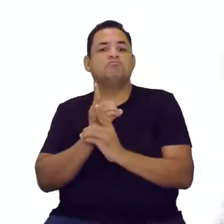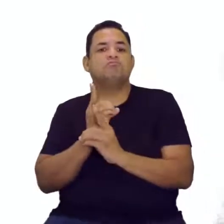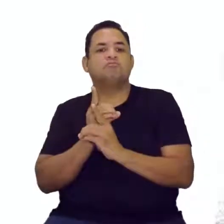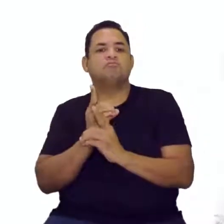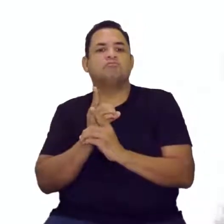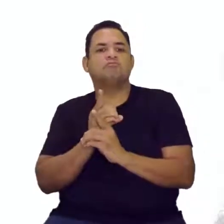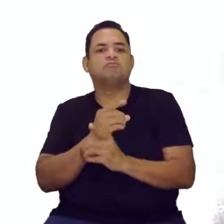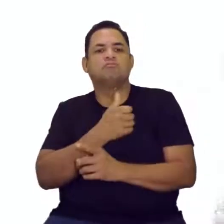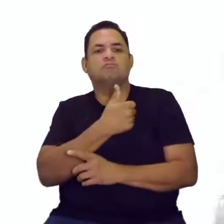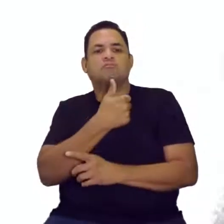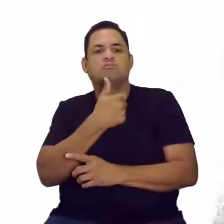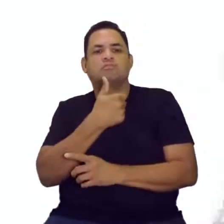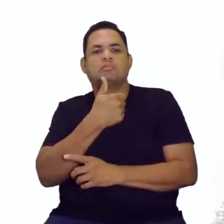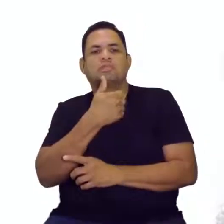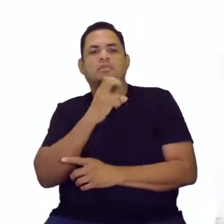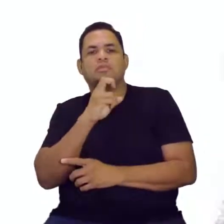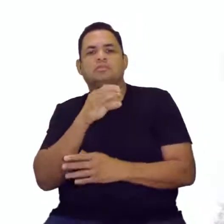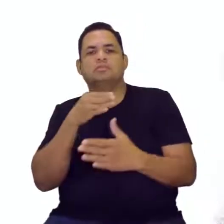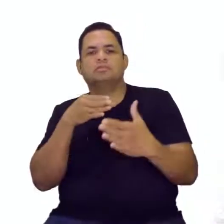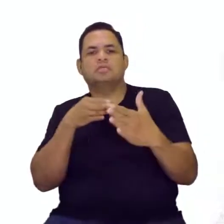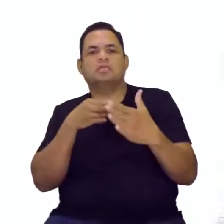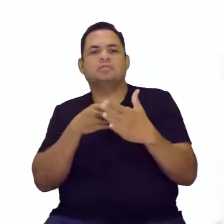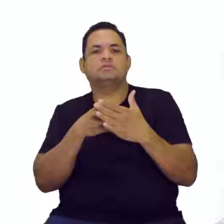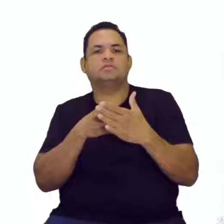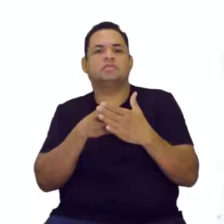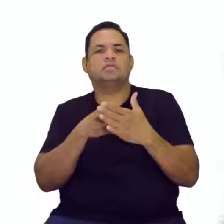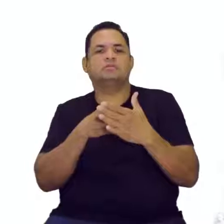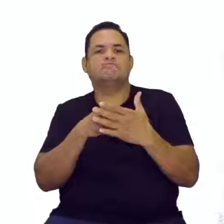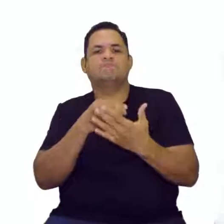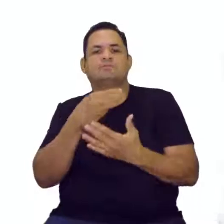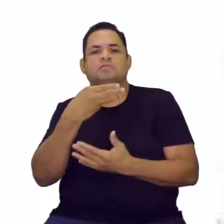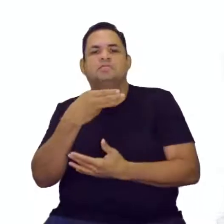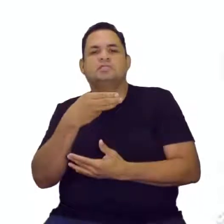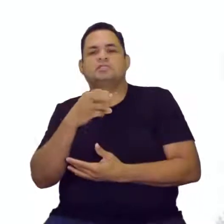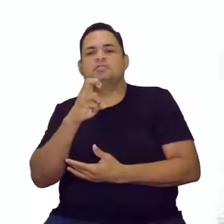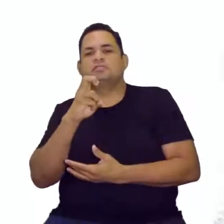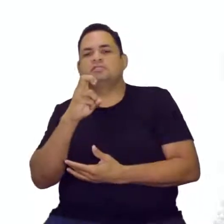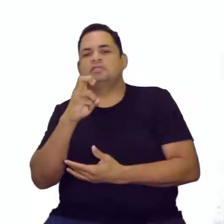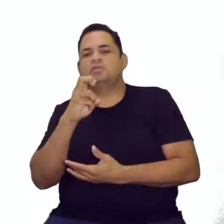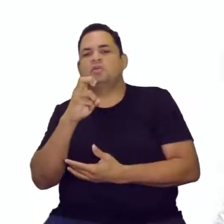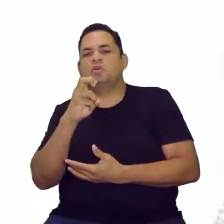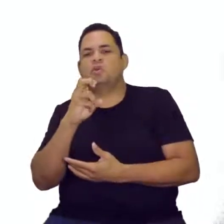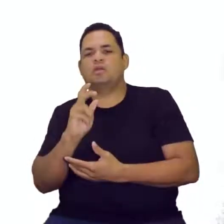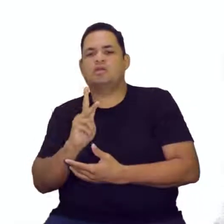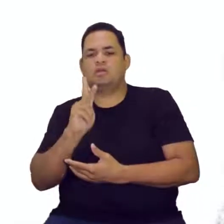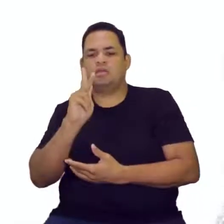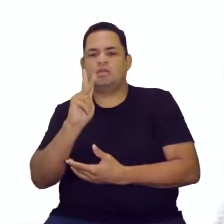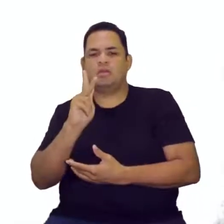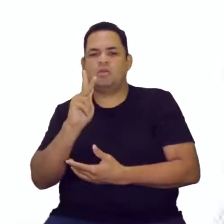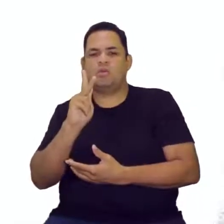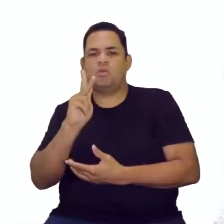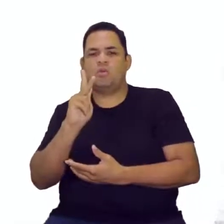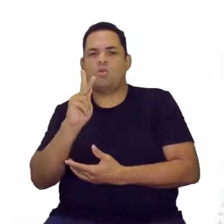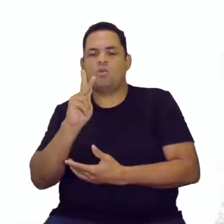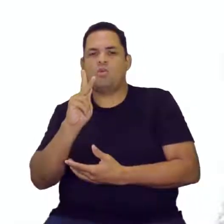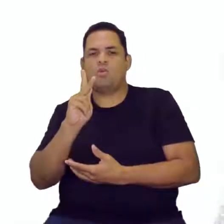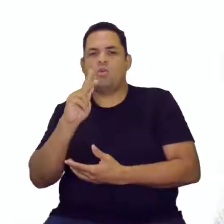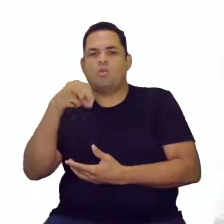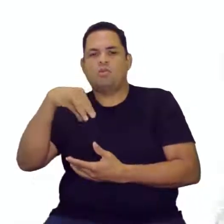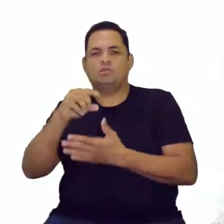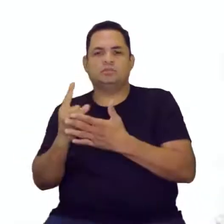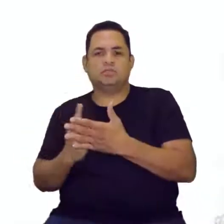entre 15 a 35 quilômetros de altitude e ela tem 10 quilômetros